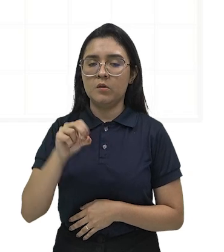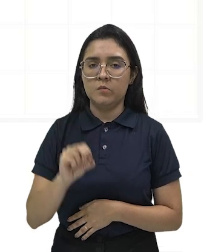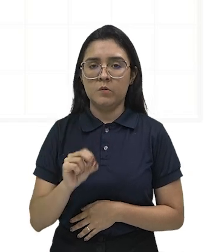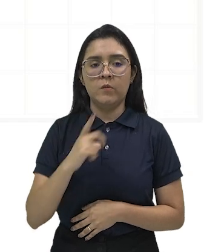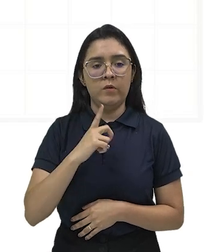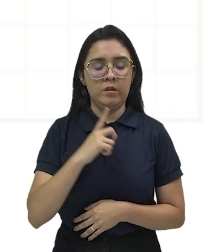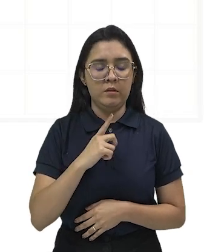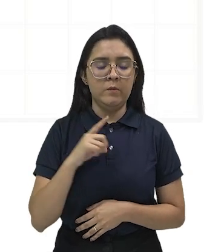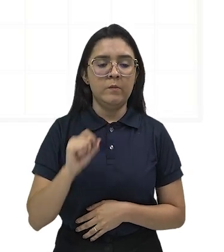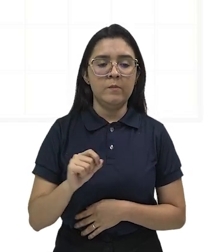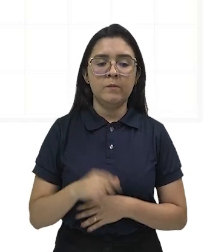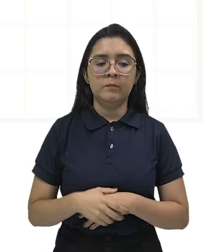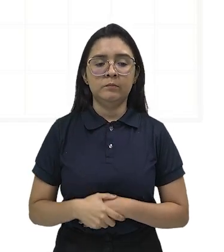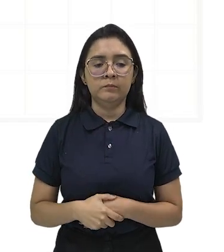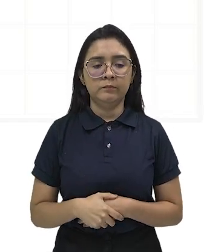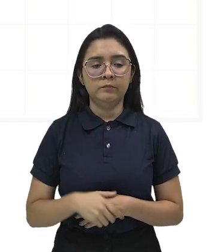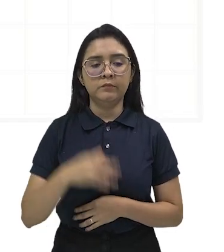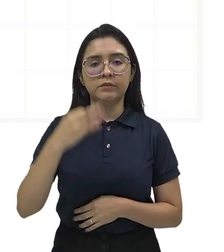ter